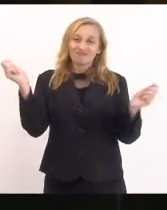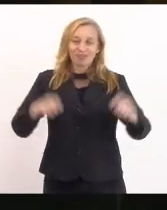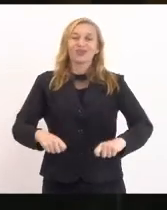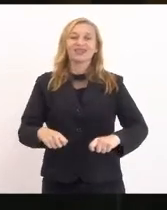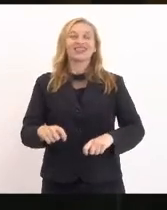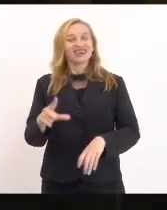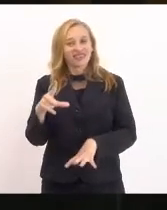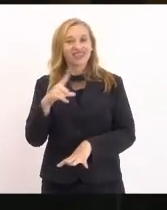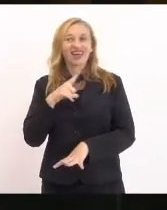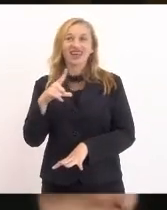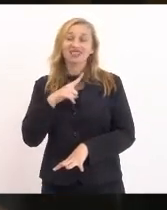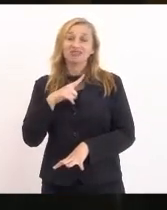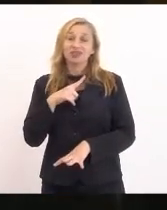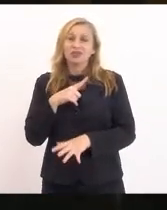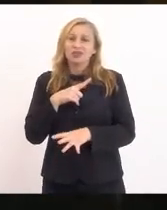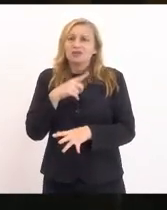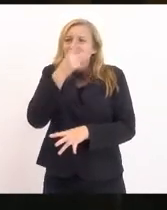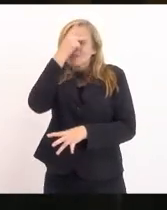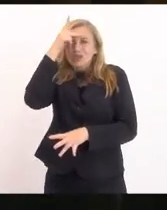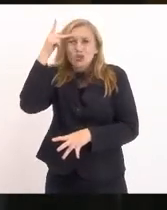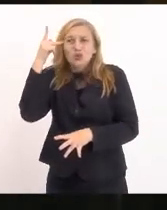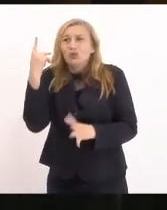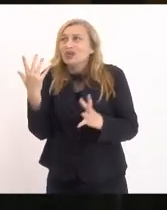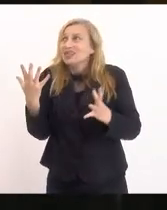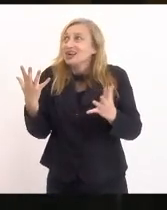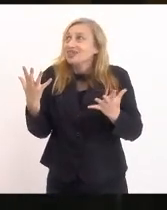potencialidades, com gente tão